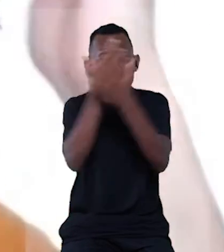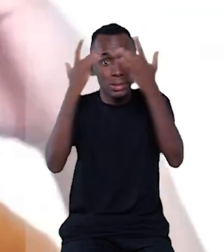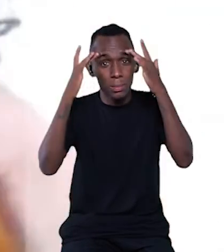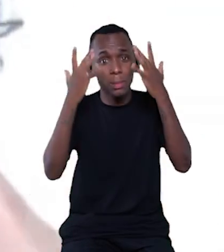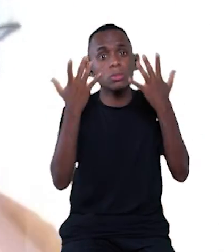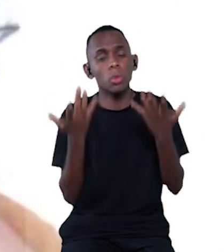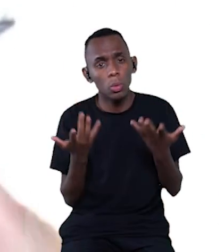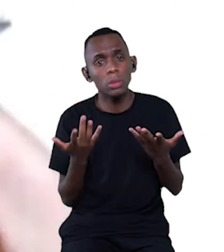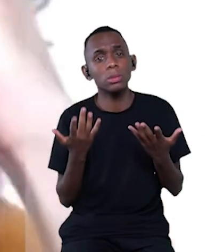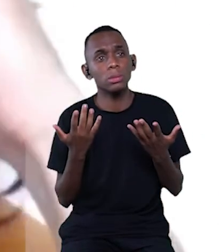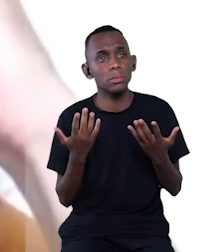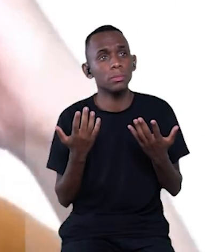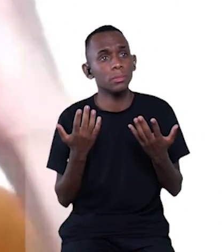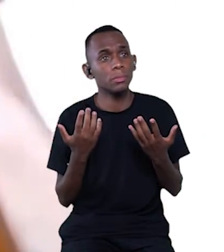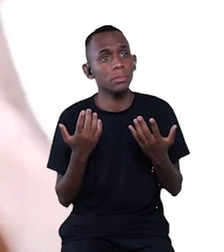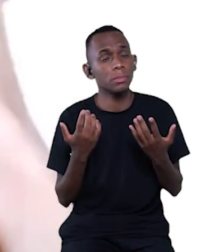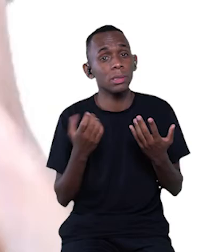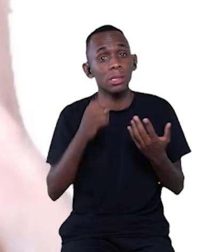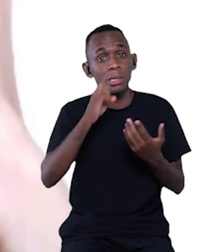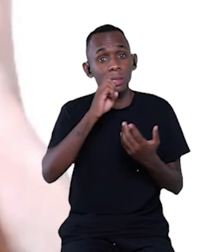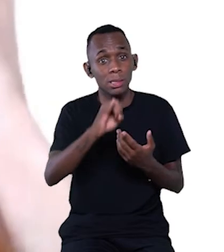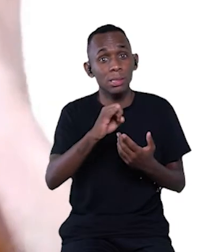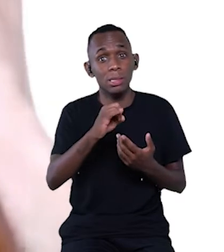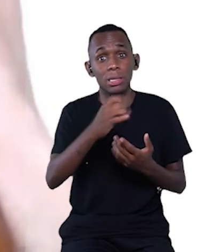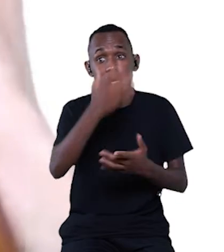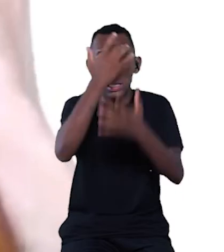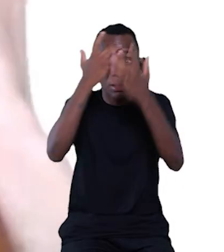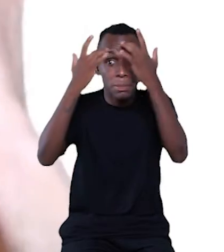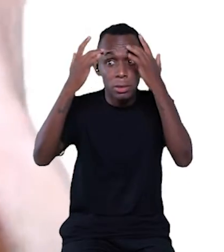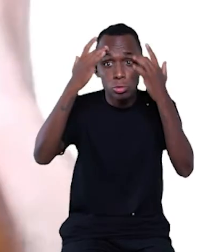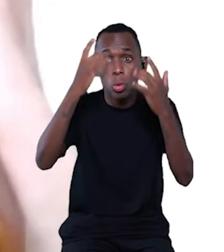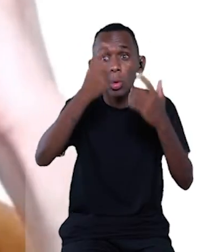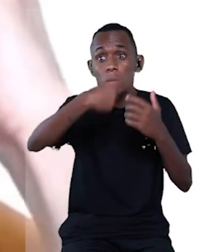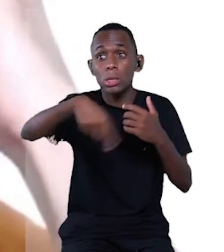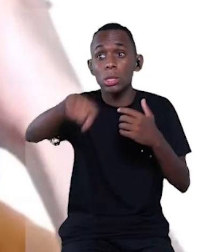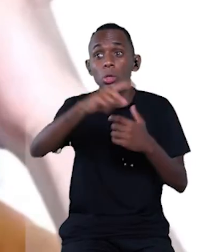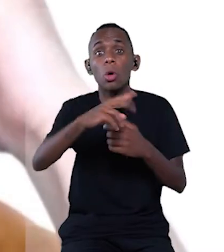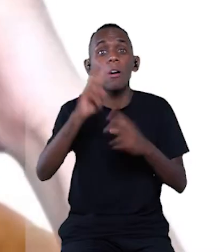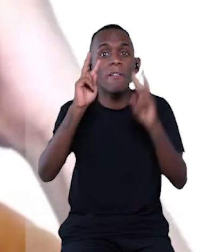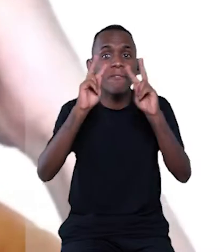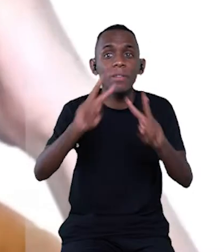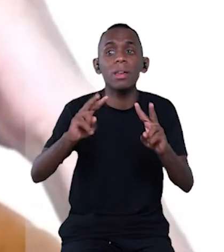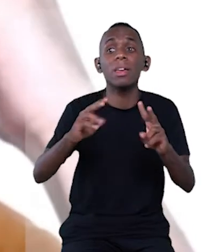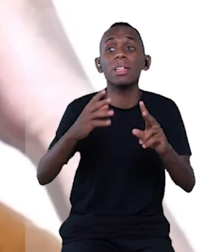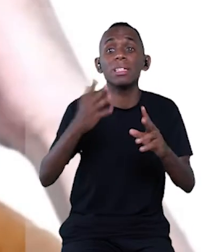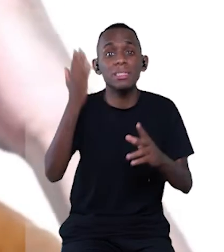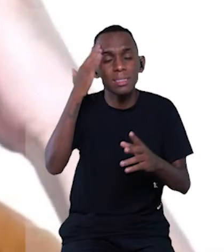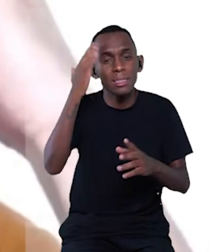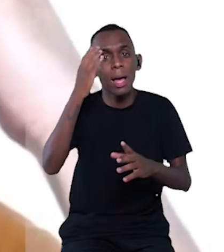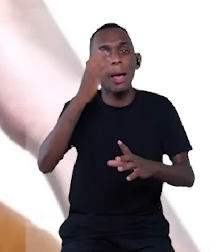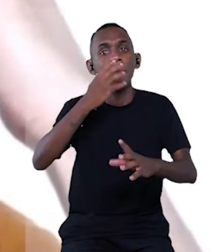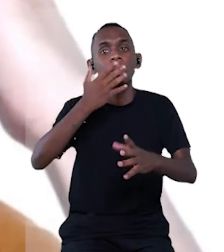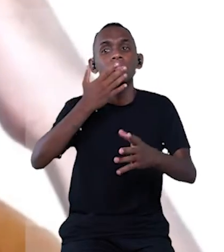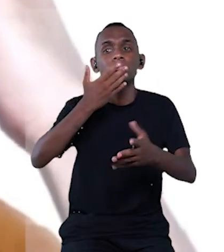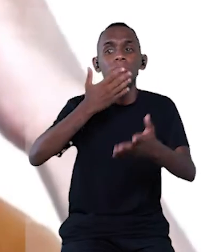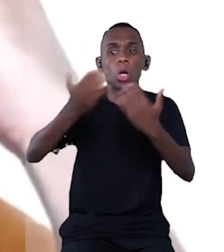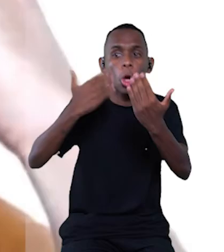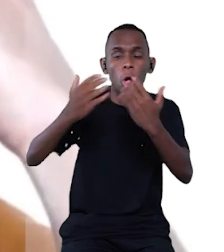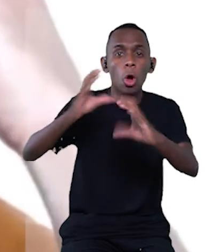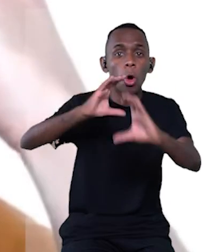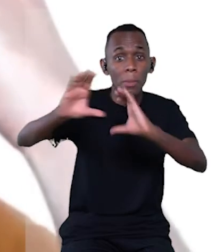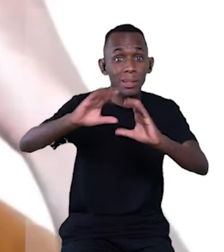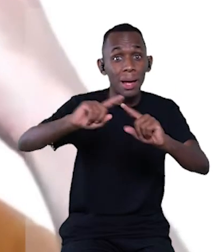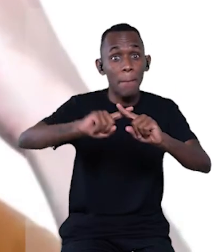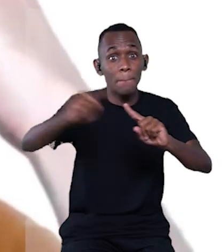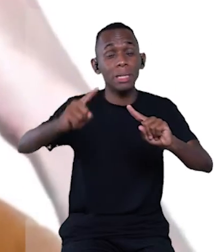essas pessoas, né, se os anônimos já são invisíveis no dia a dia, né? Essas pessoas são